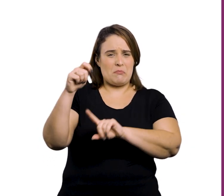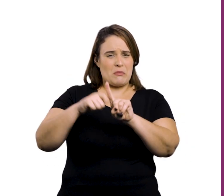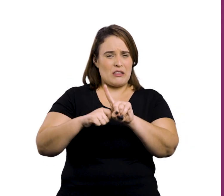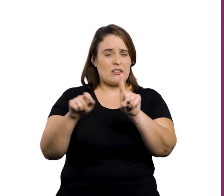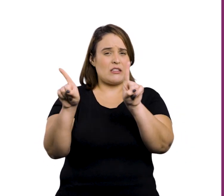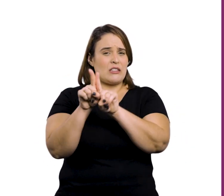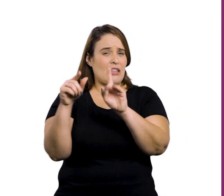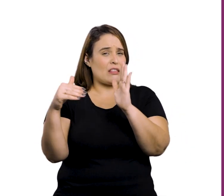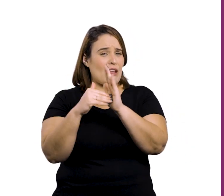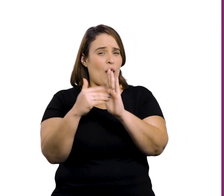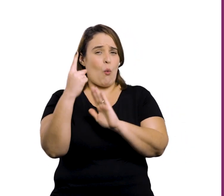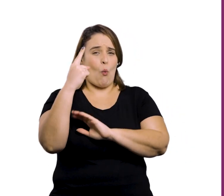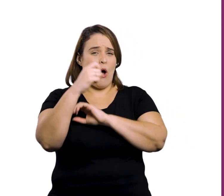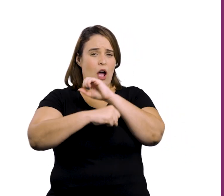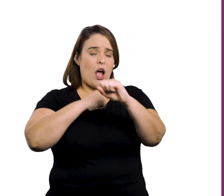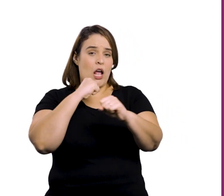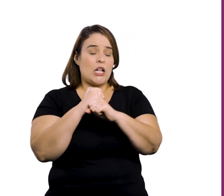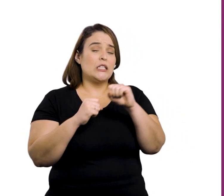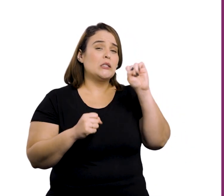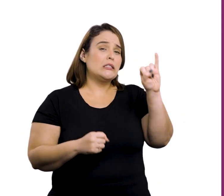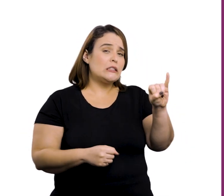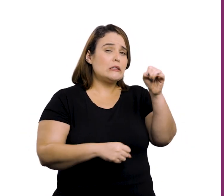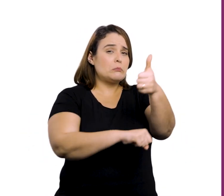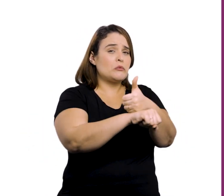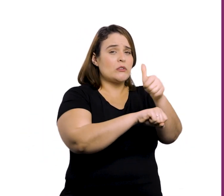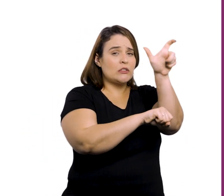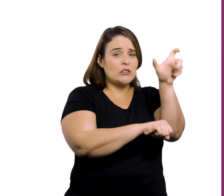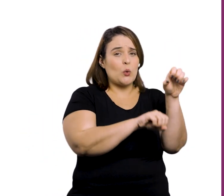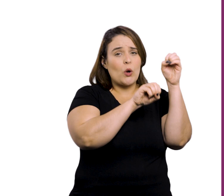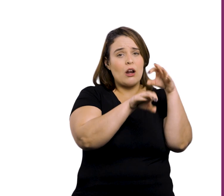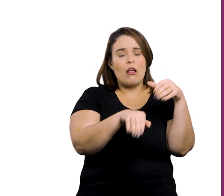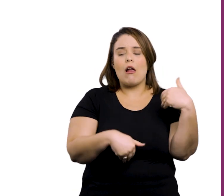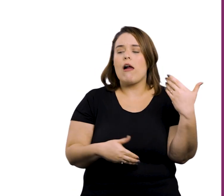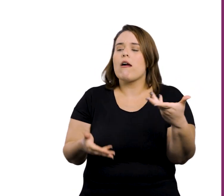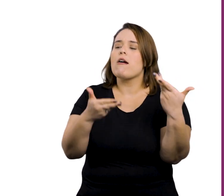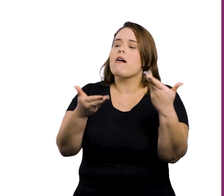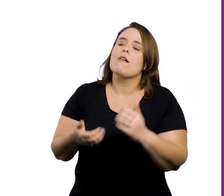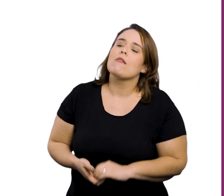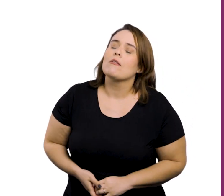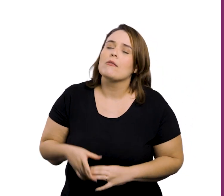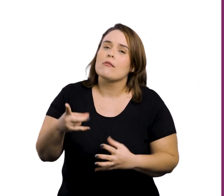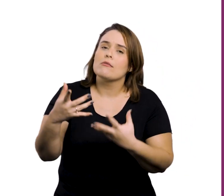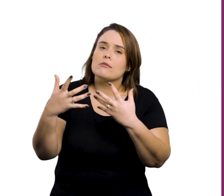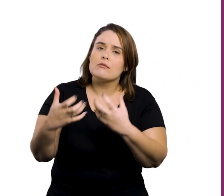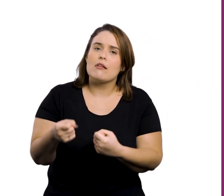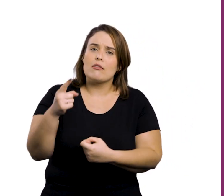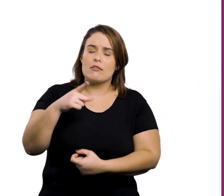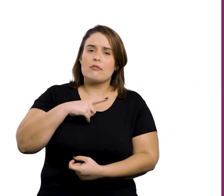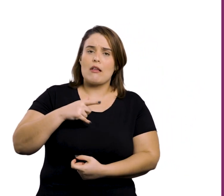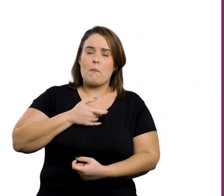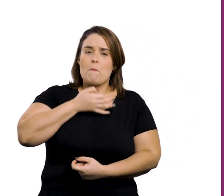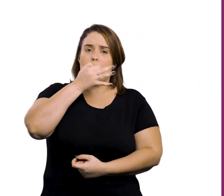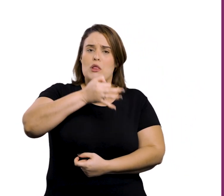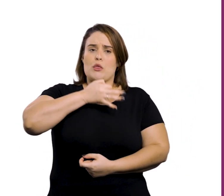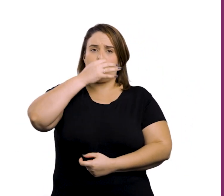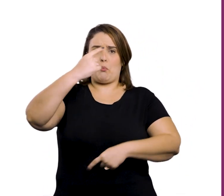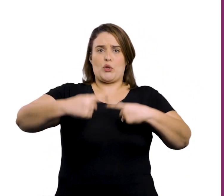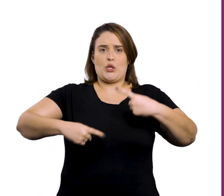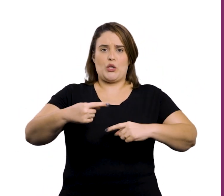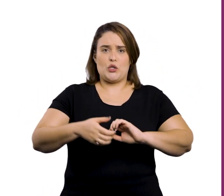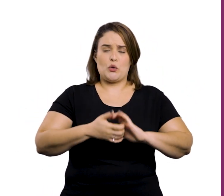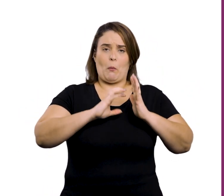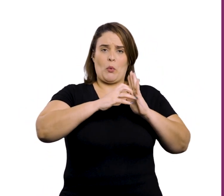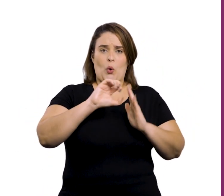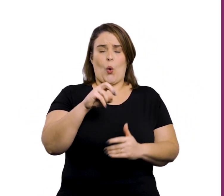ano ao profissional da educação que cometesse alguma prática que induzisse o aluno a adotar algum posicionamento